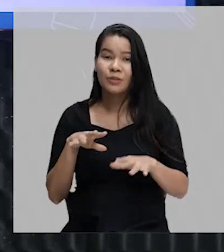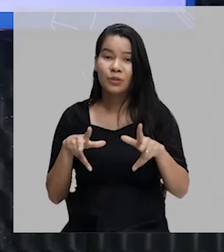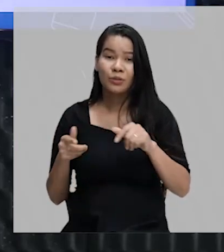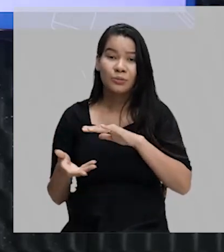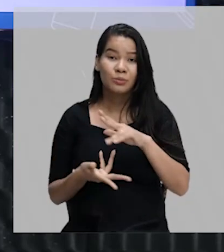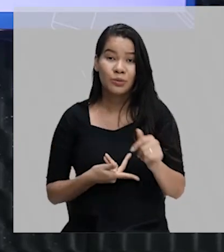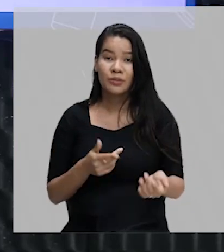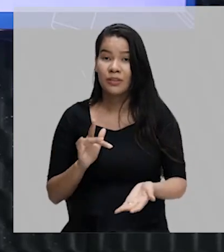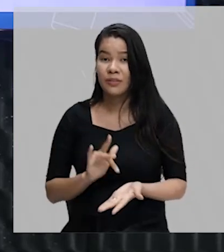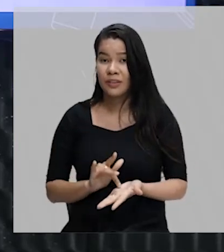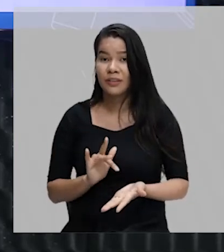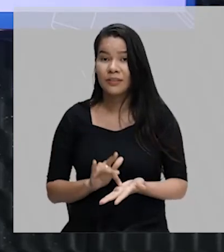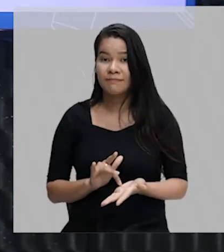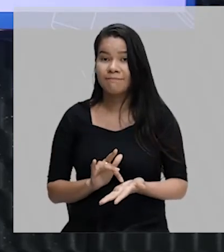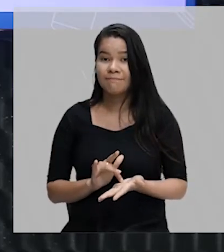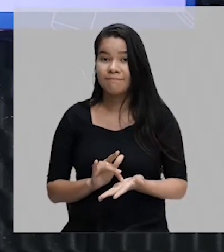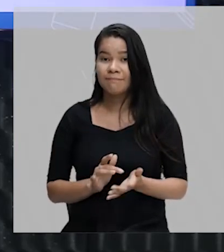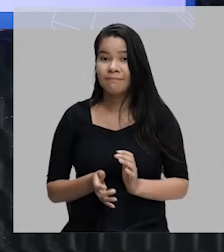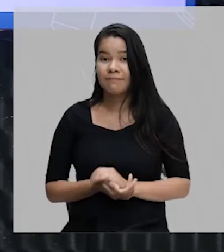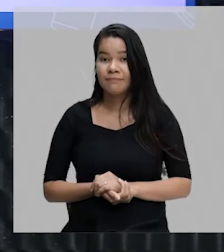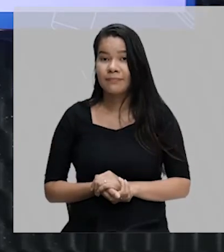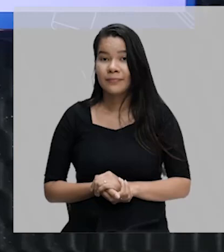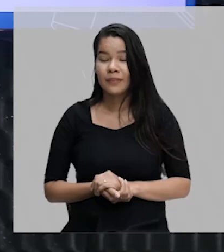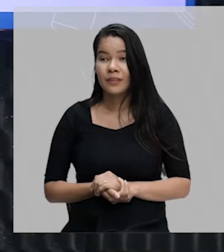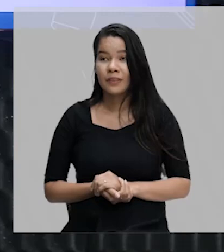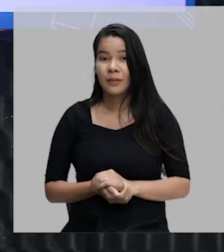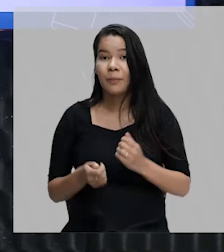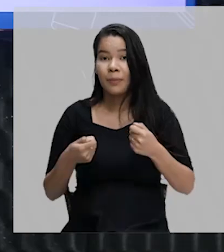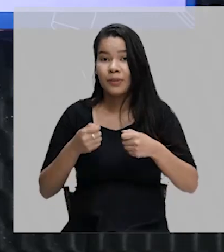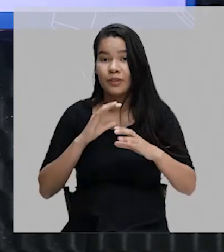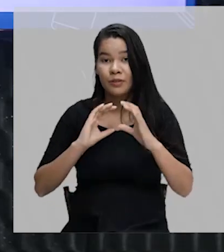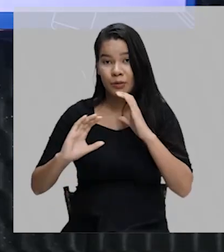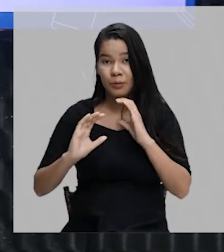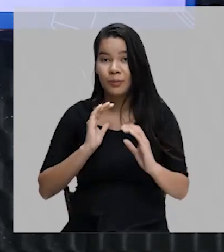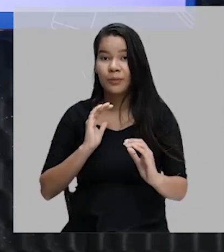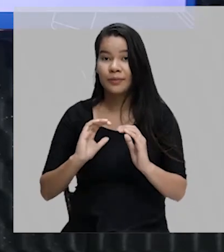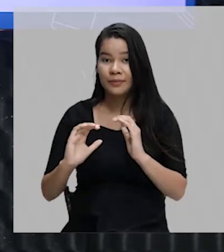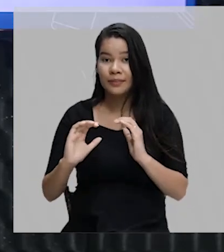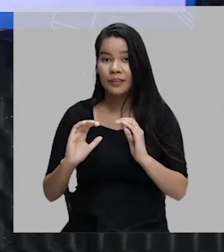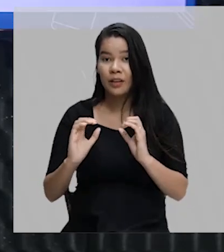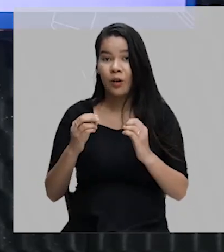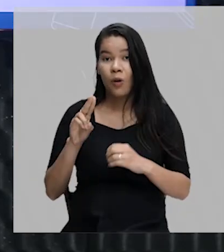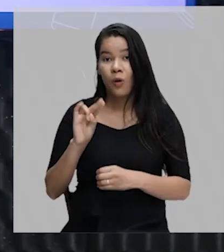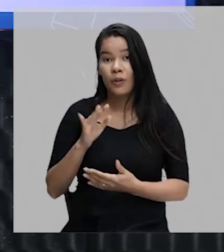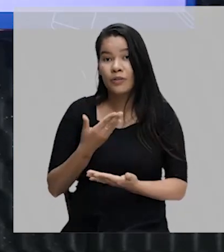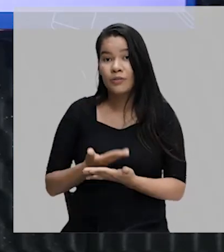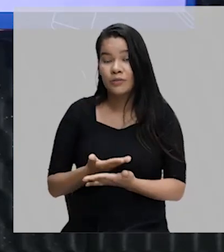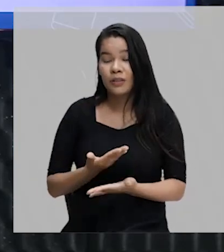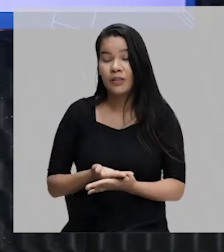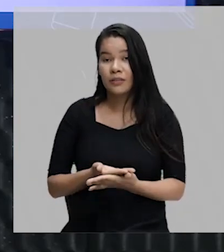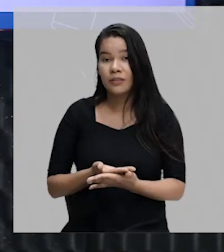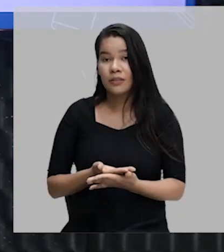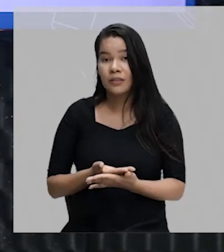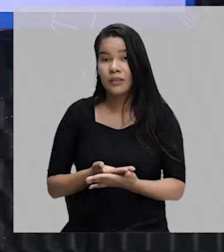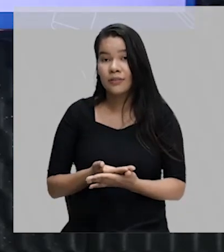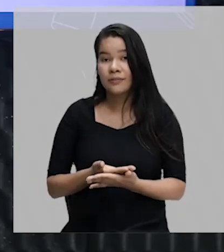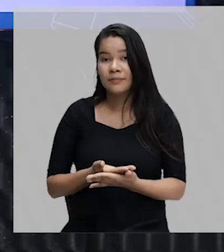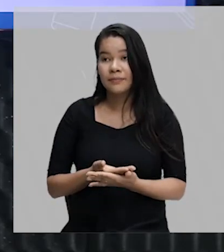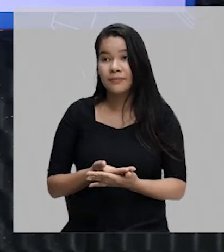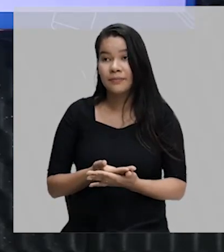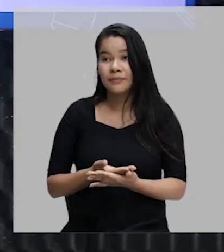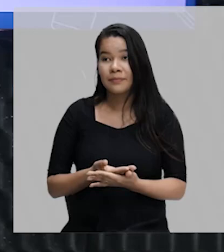mundo, na verdade, né? Podendo se comunicar, podendo estudar, né? Como